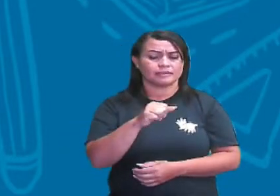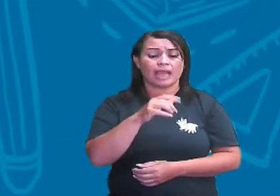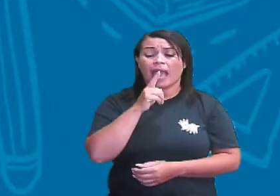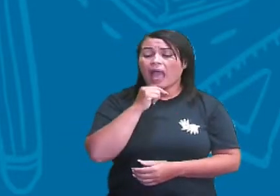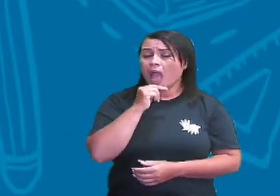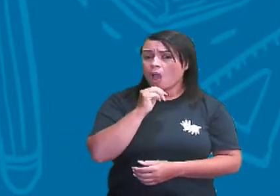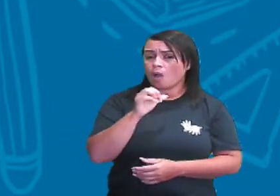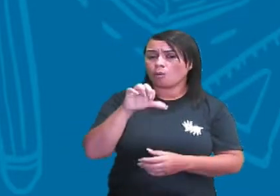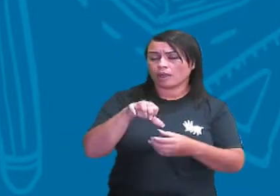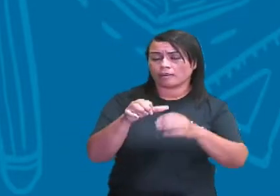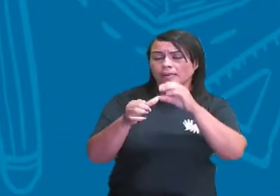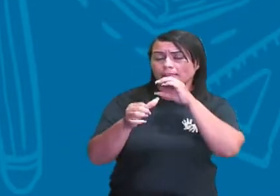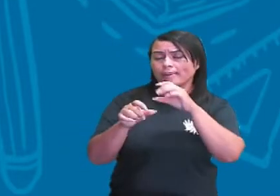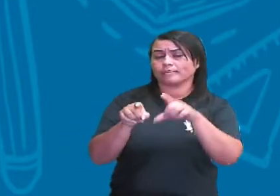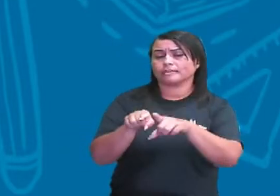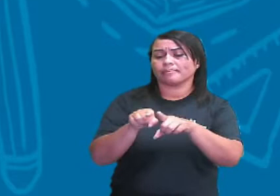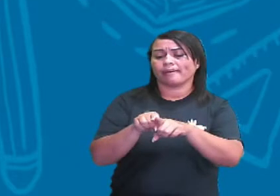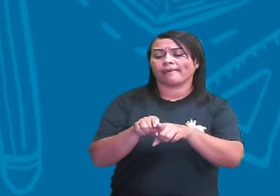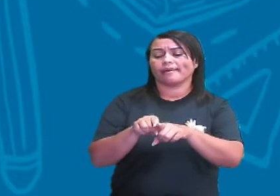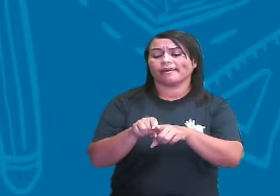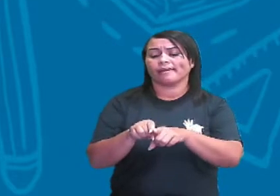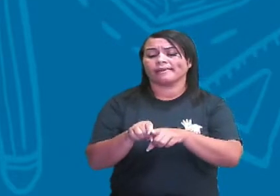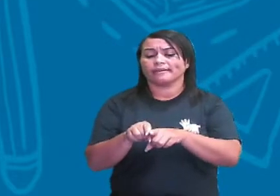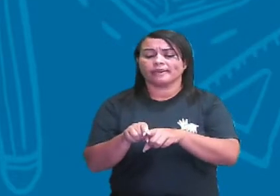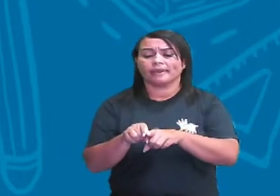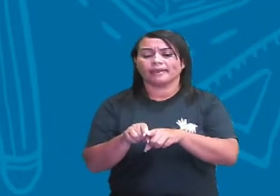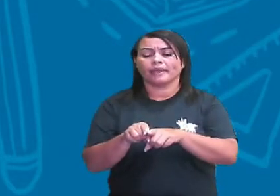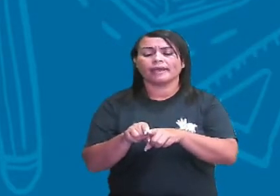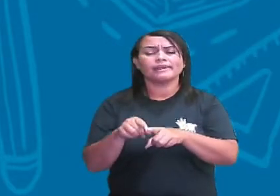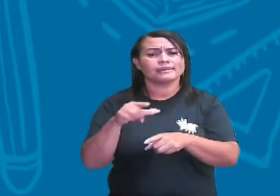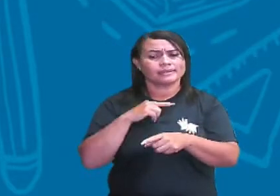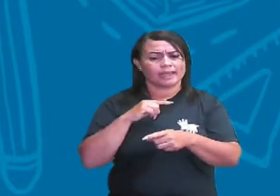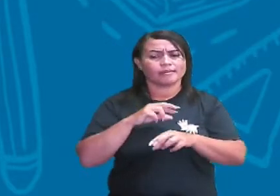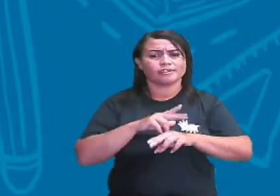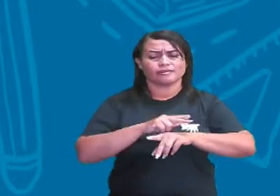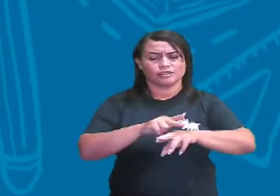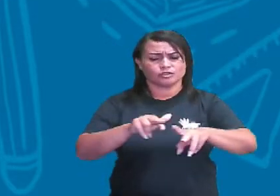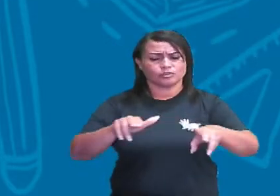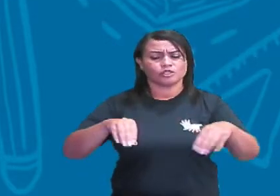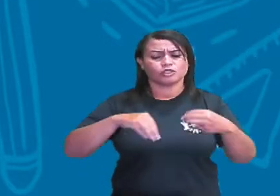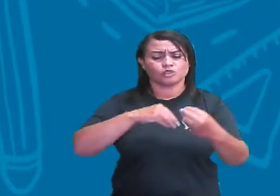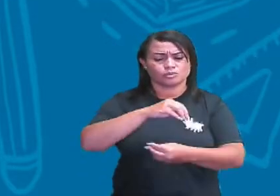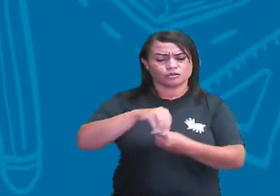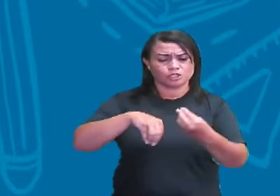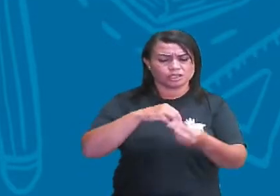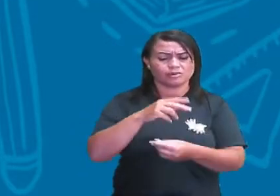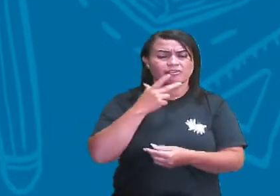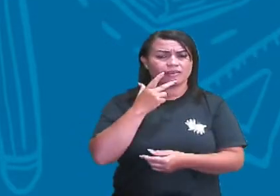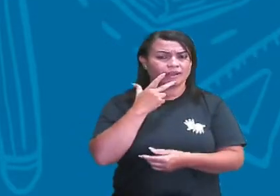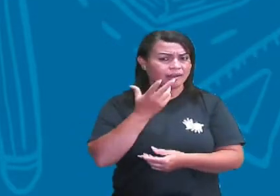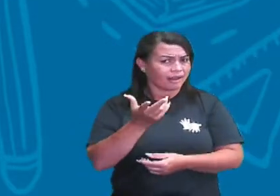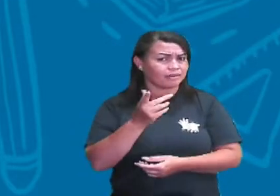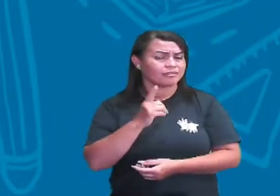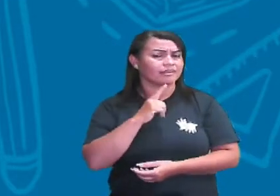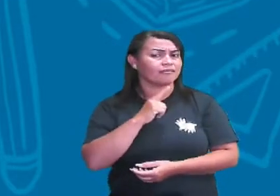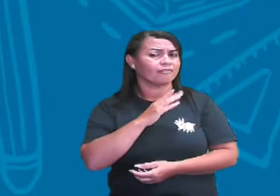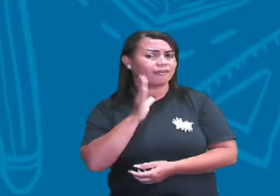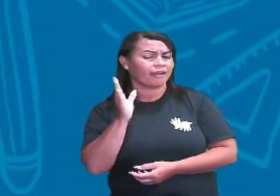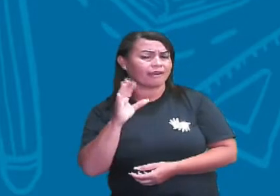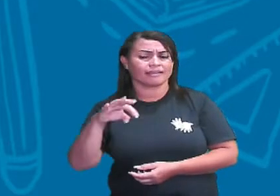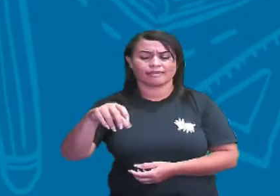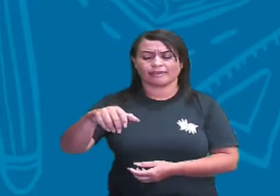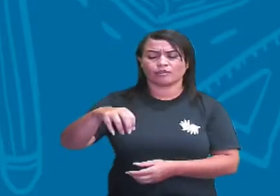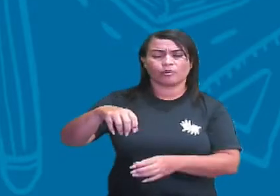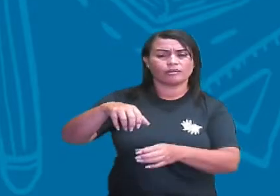água da torneira, a água encanada. Ela existe um grande número de substâncias dissolvidas nela, como eu te falei, aquela água que vem lá da